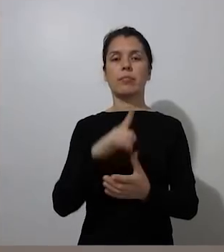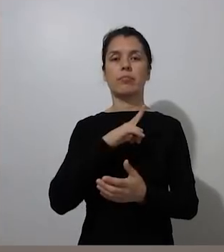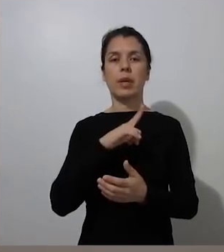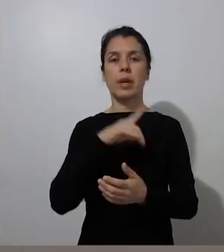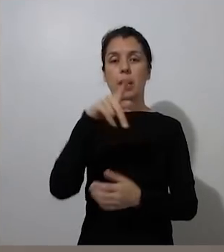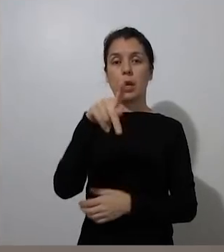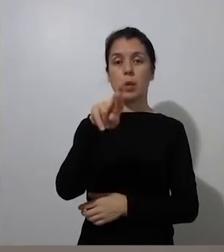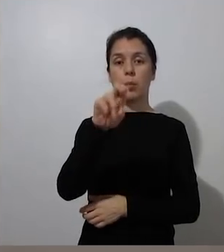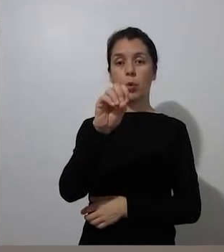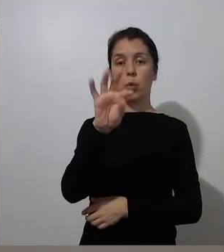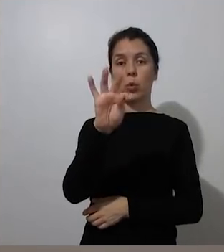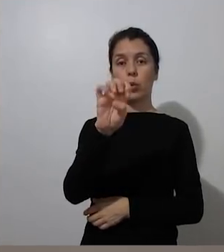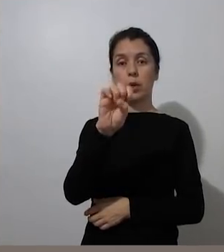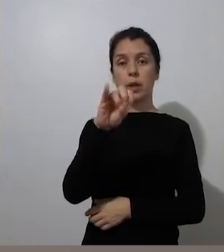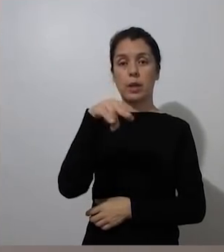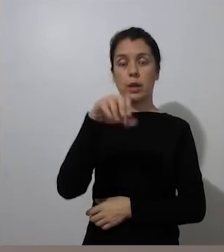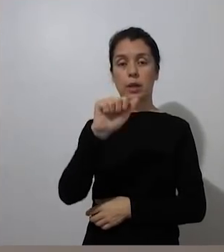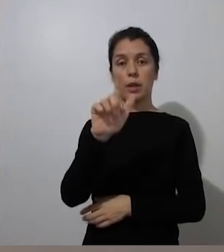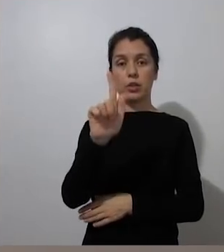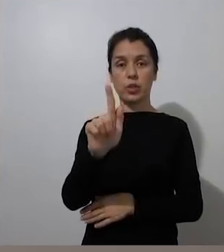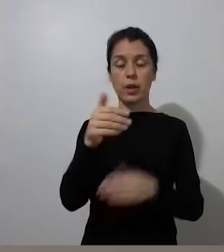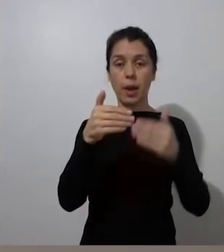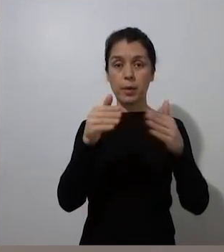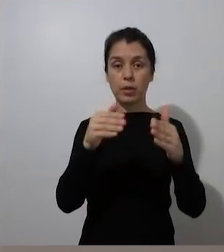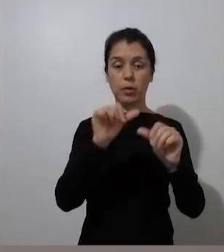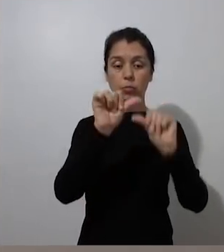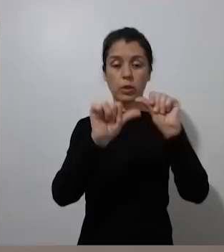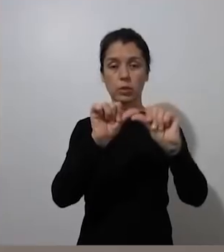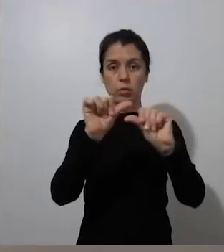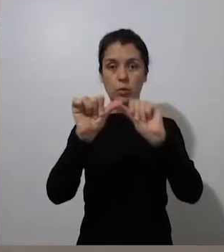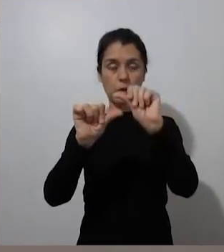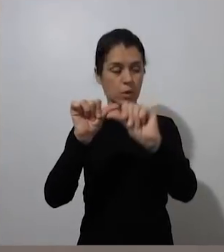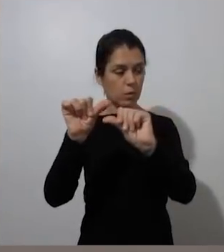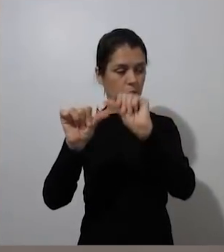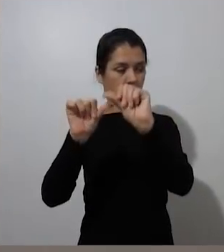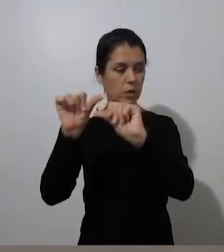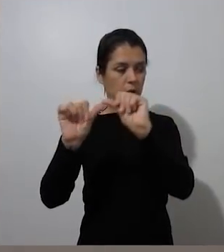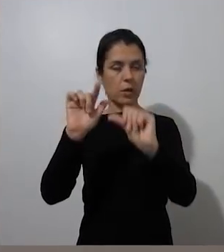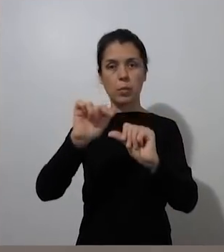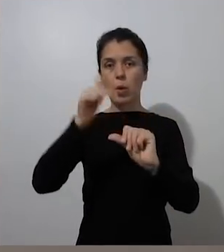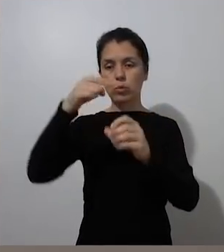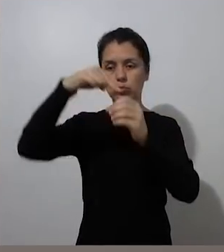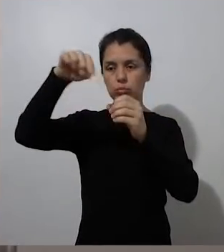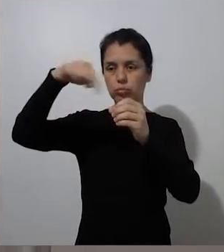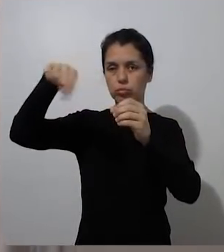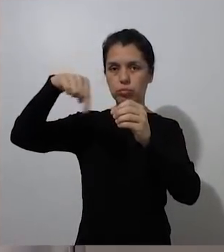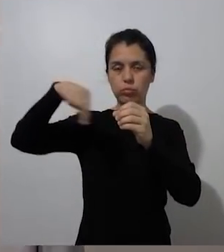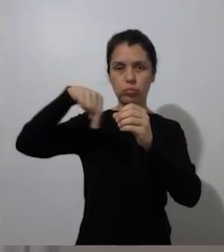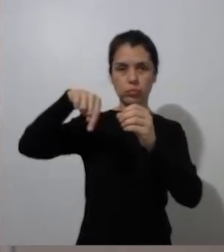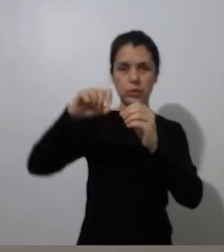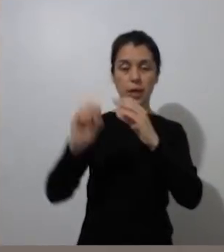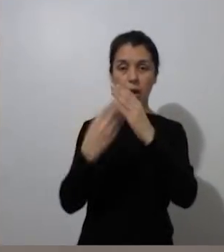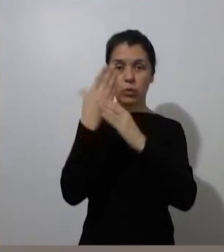Proteína G, quase eu lembrei, esqueci, proteína G. E aí o que acontece? Abrindo esses canais, eles vão passando para outros neurotransmissores do encéfalo